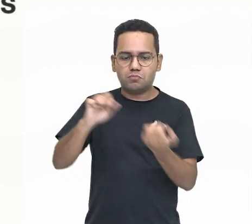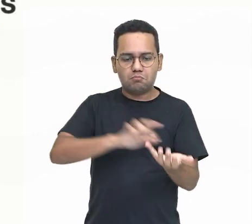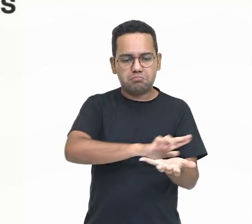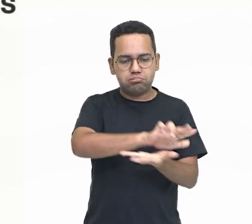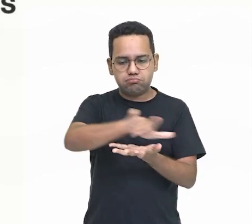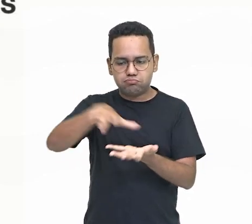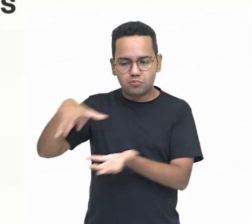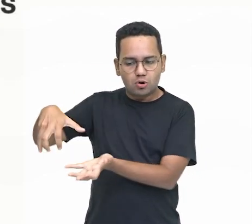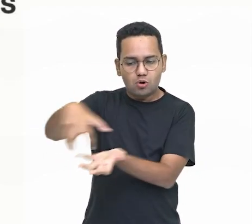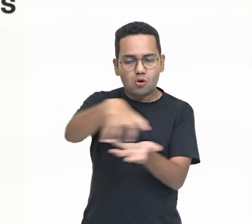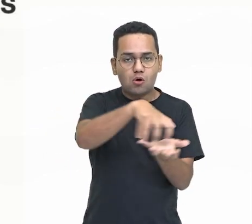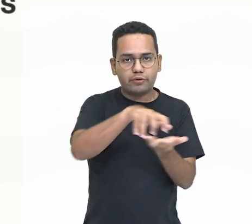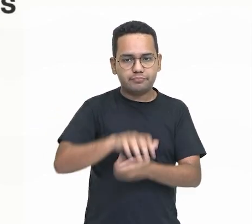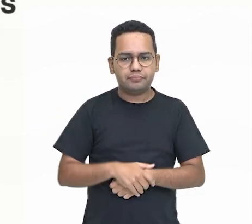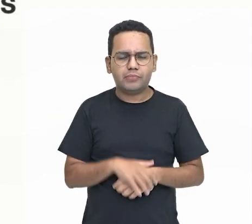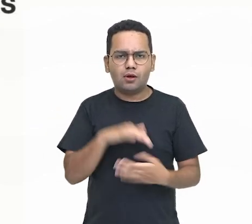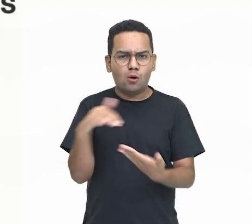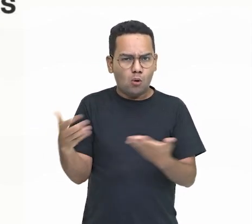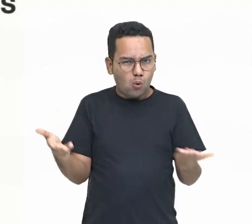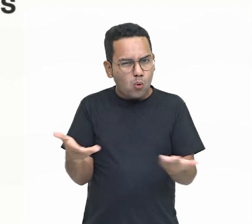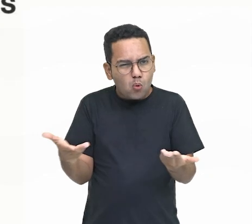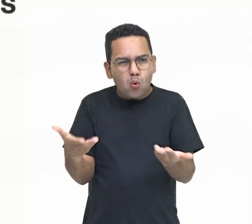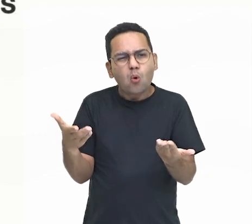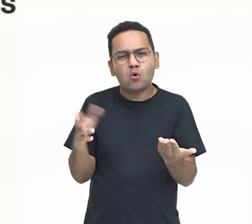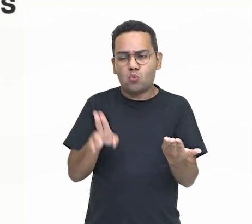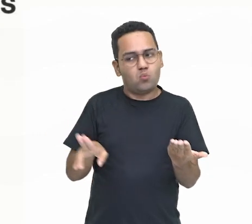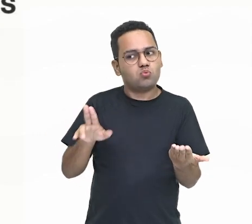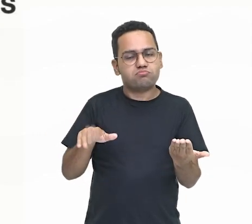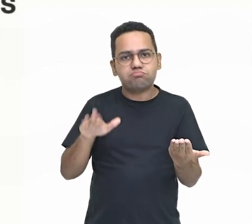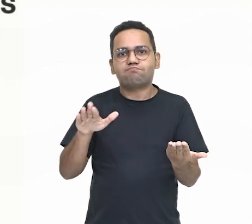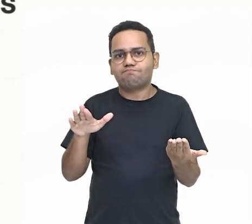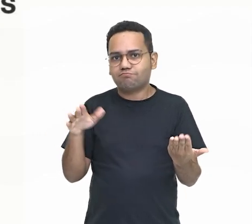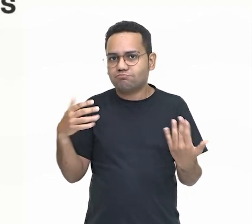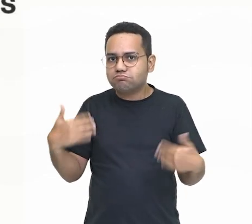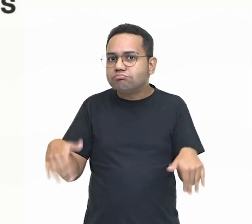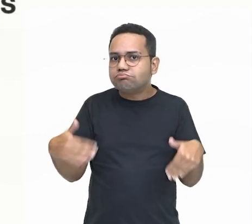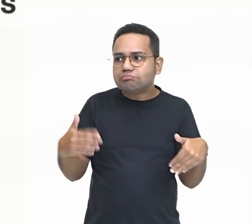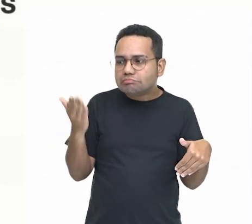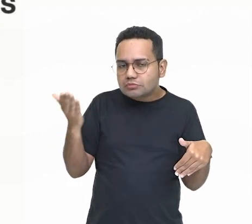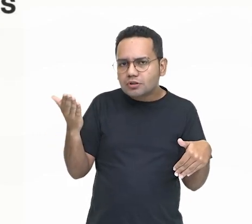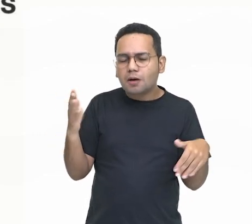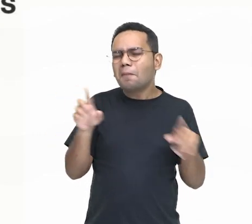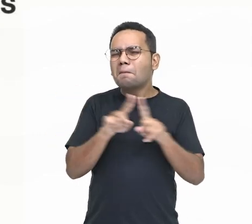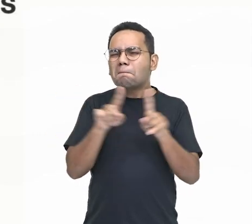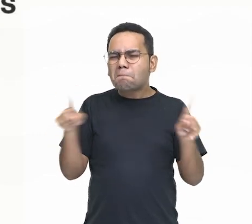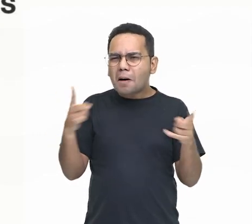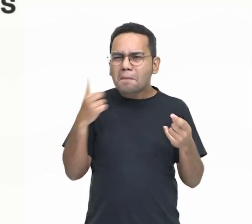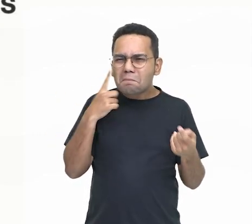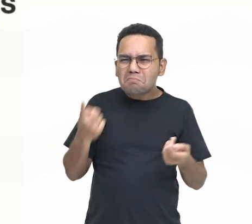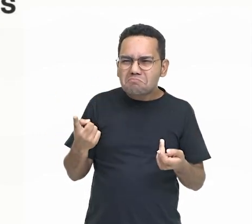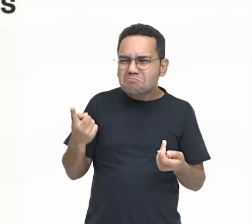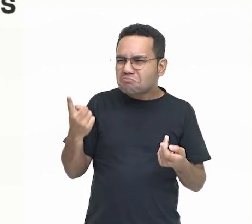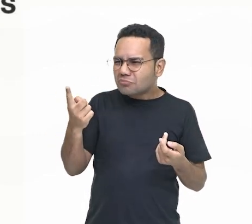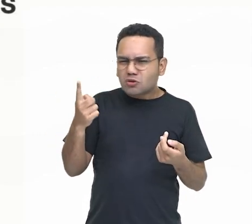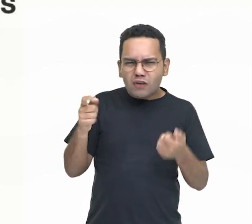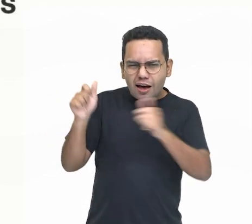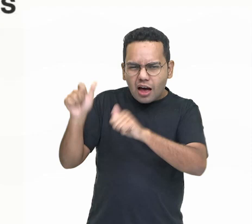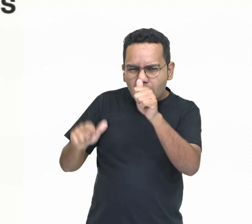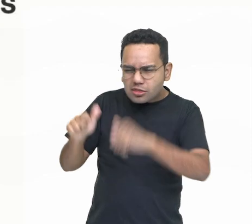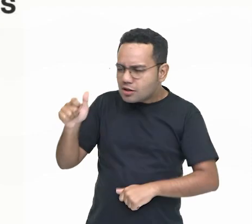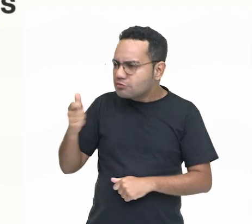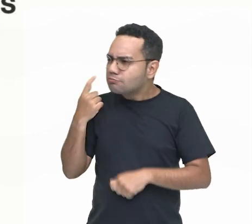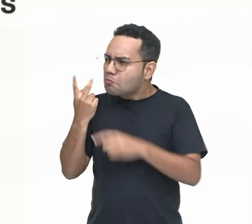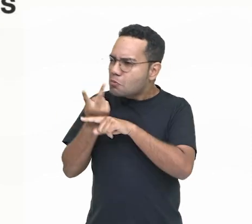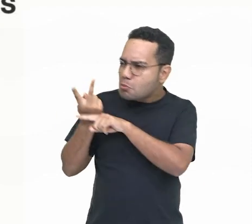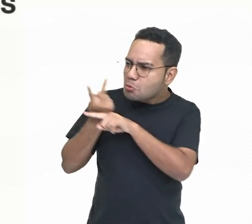estão se usando muito essas placas. E a impressão que dá que elas são caras, ela é muito cara,